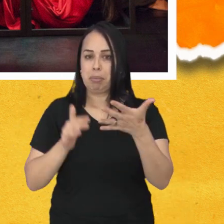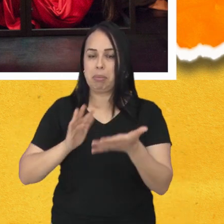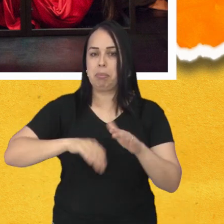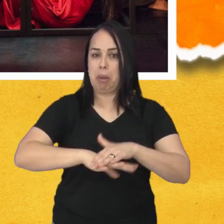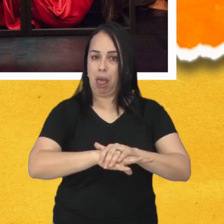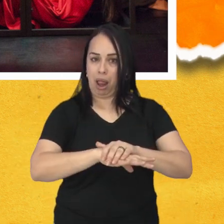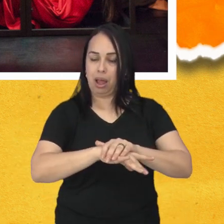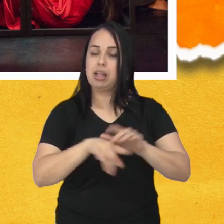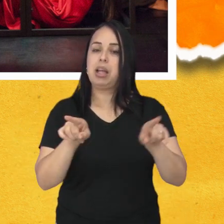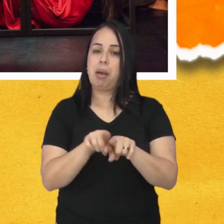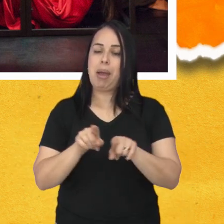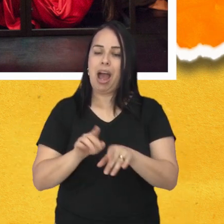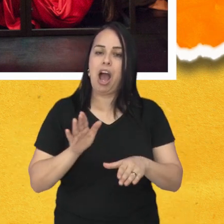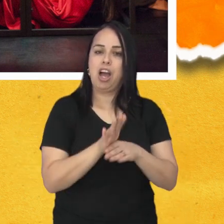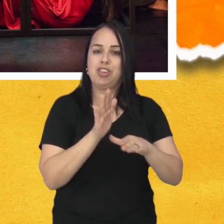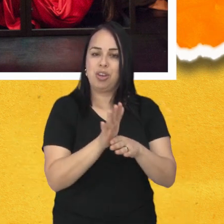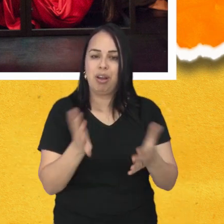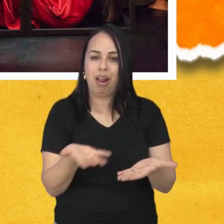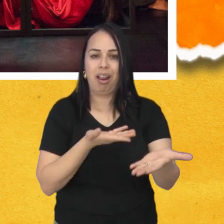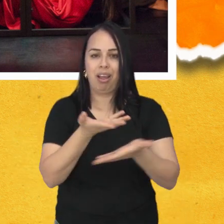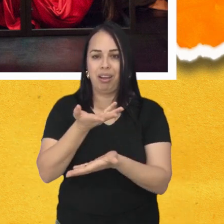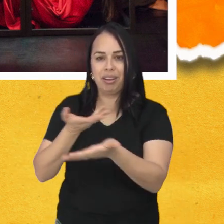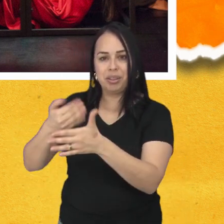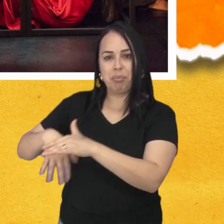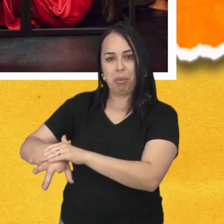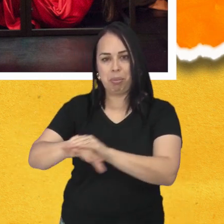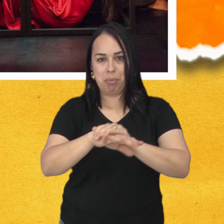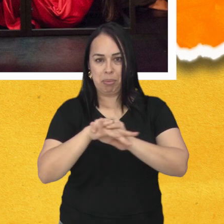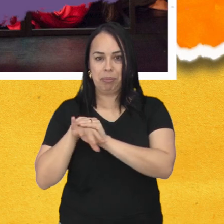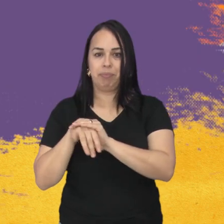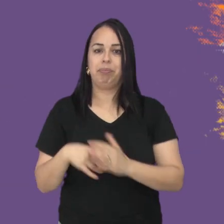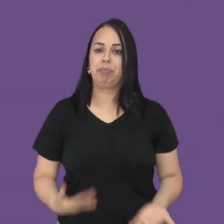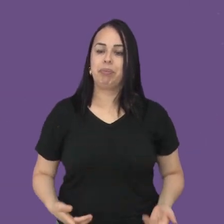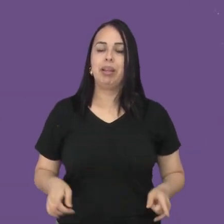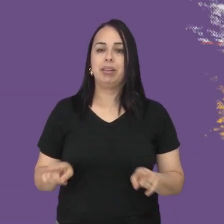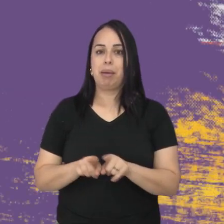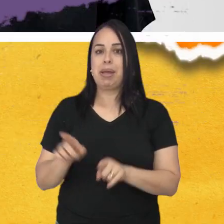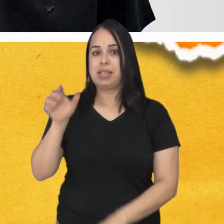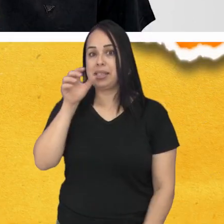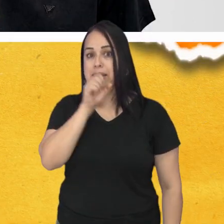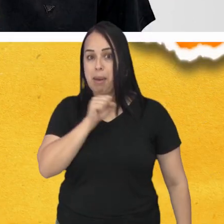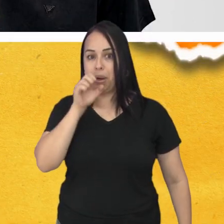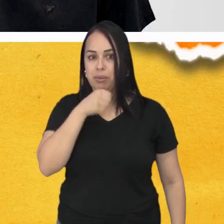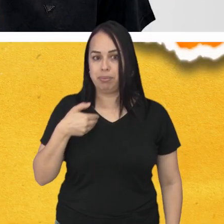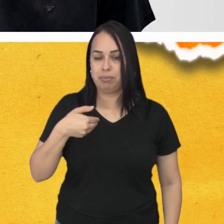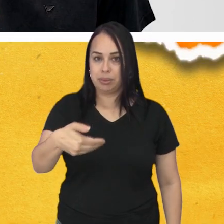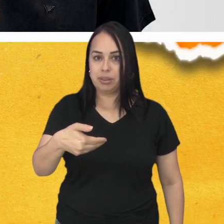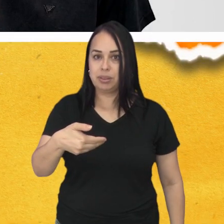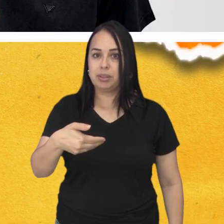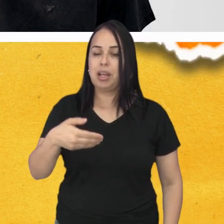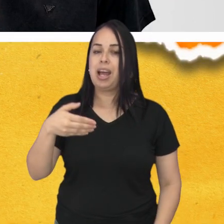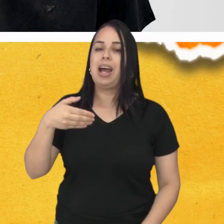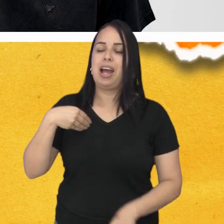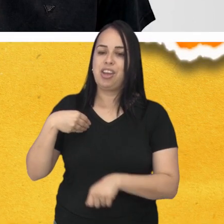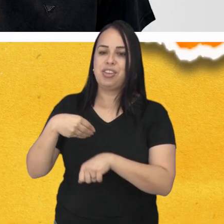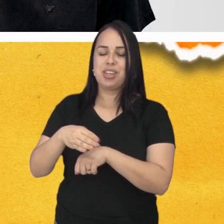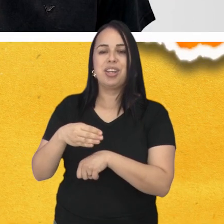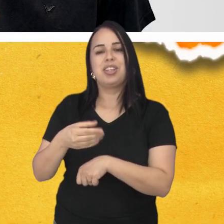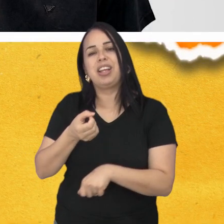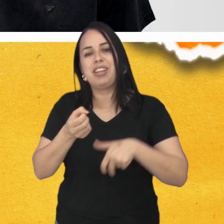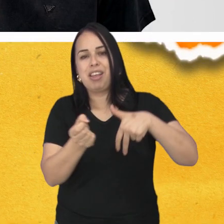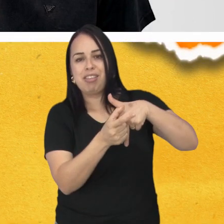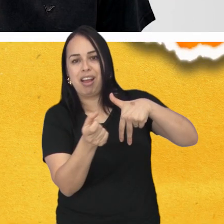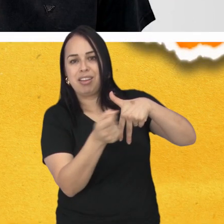de sinais tátil e ajuda a Ellen a se comunicar com o mundo. E ainda no sábado, a dica é para quem gosta de um